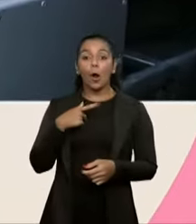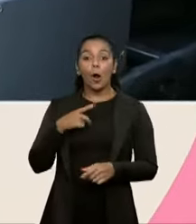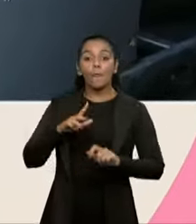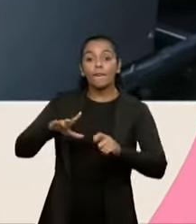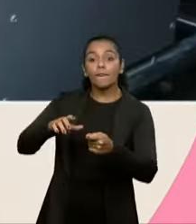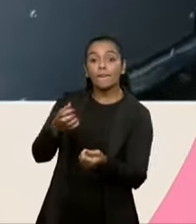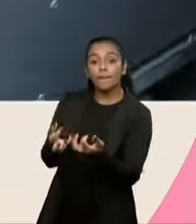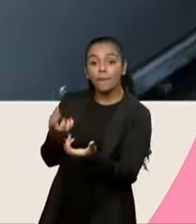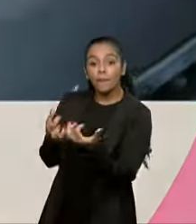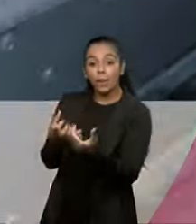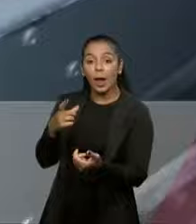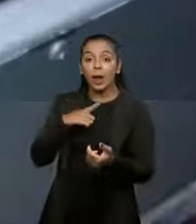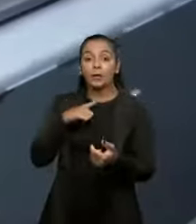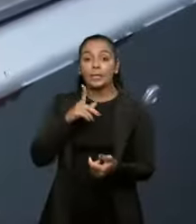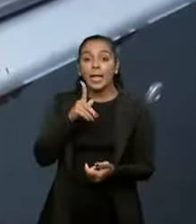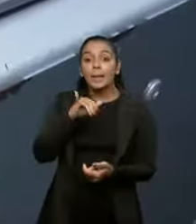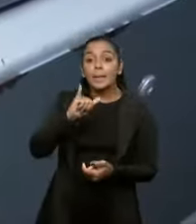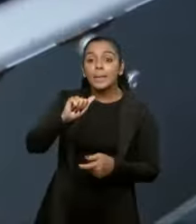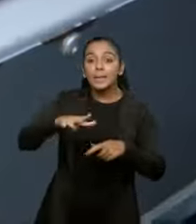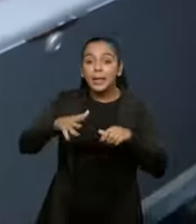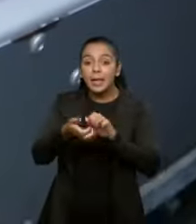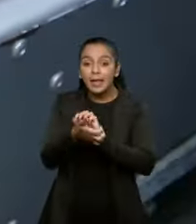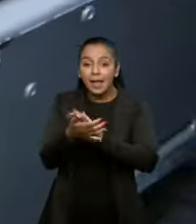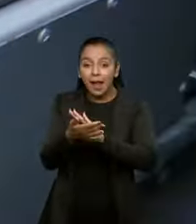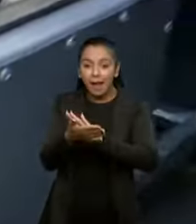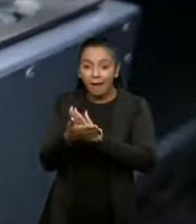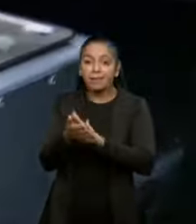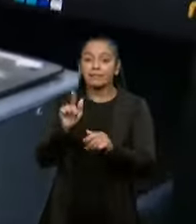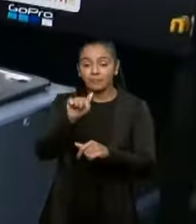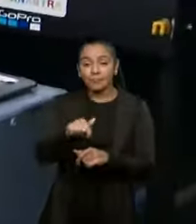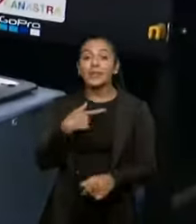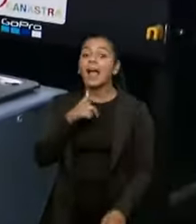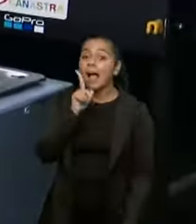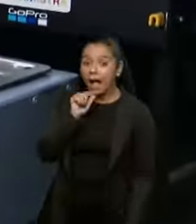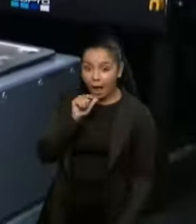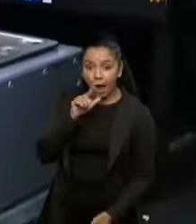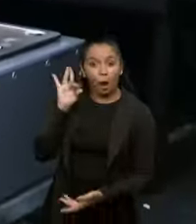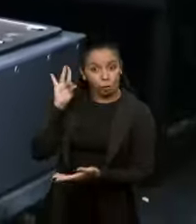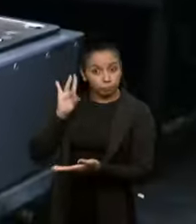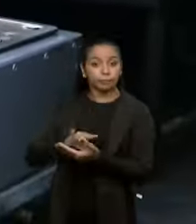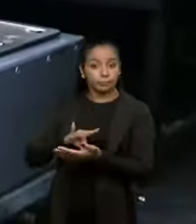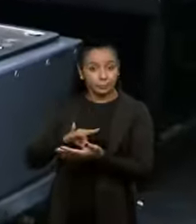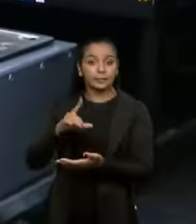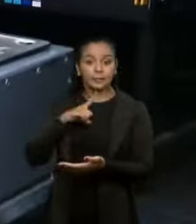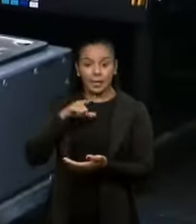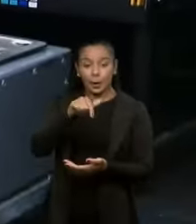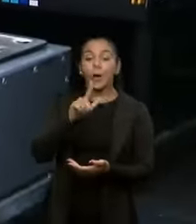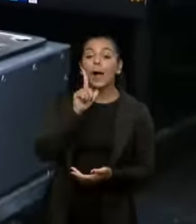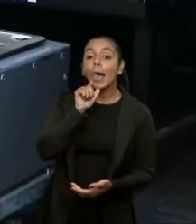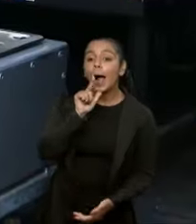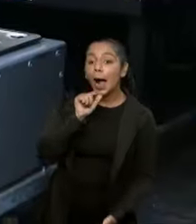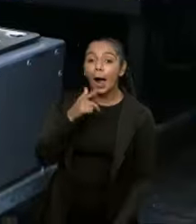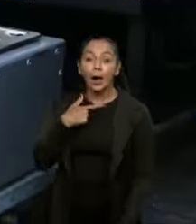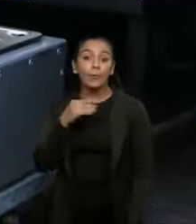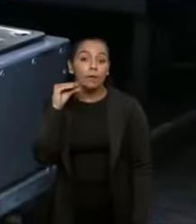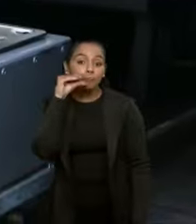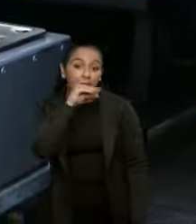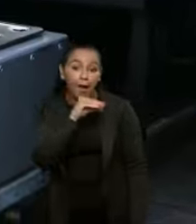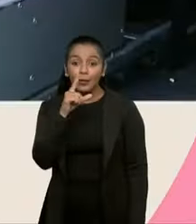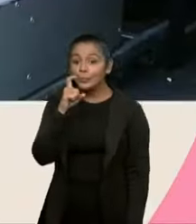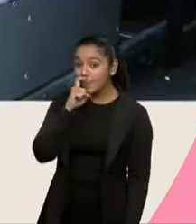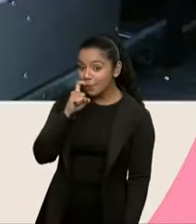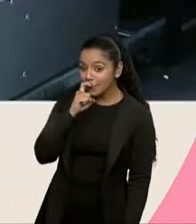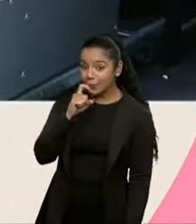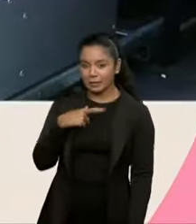uma pia aqui. Uma pia aqui, piazinha. Com água de verdade, né, André? Saia. Água quente e fria. Quente e fria,